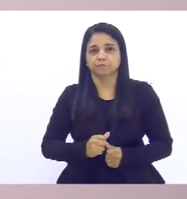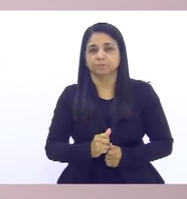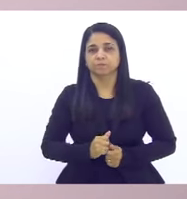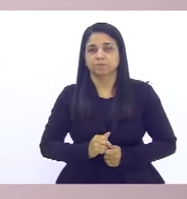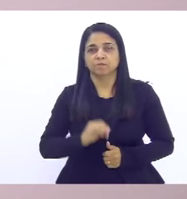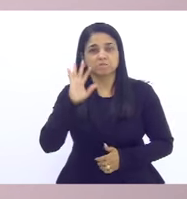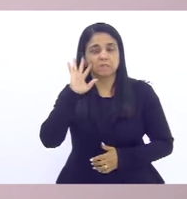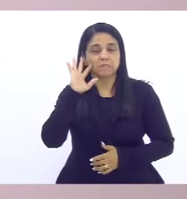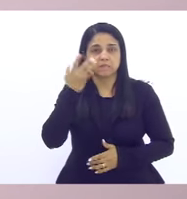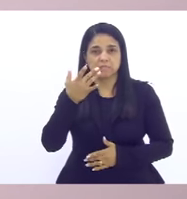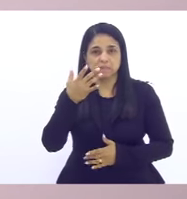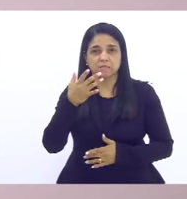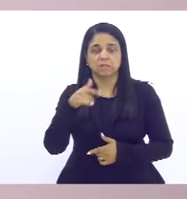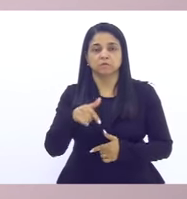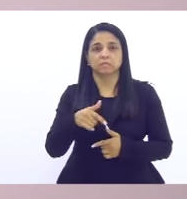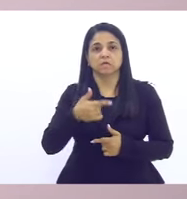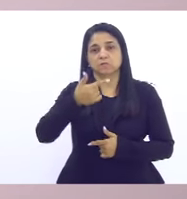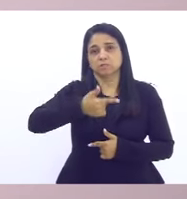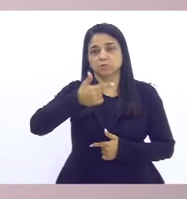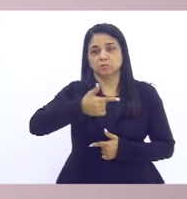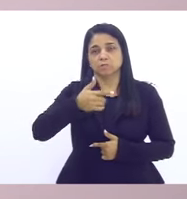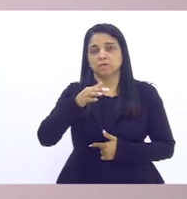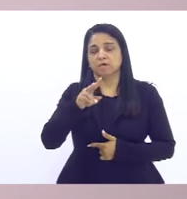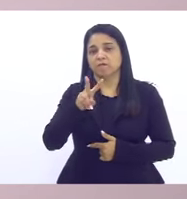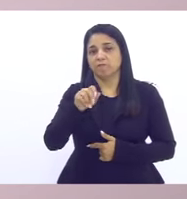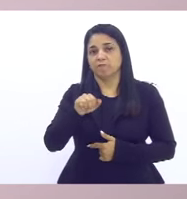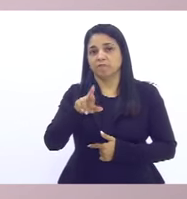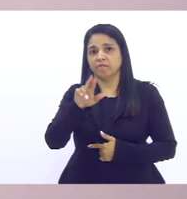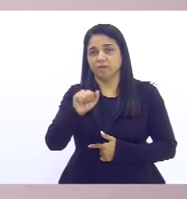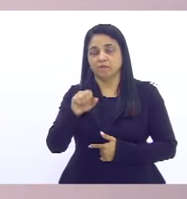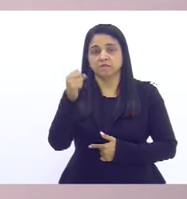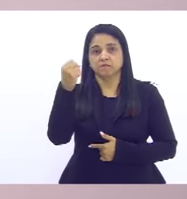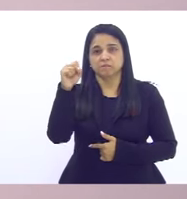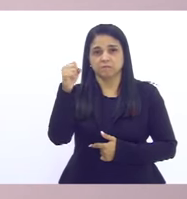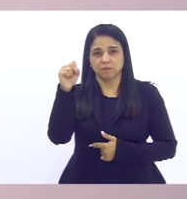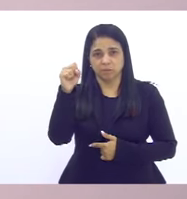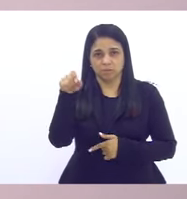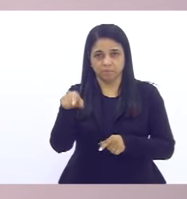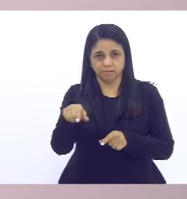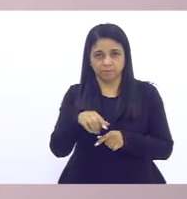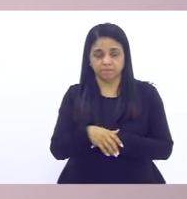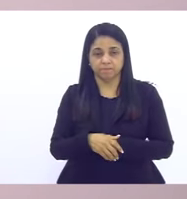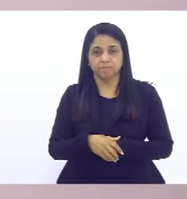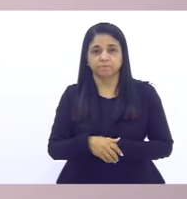uma decisão da segunda vara de Saquarema. No dispositivo